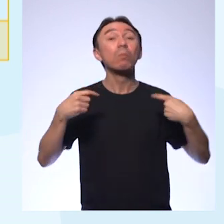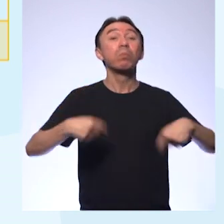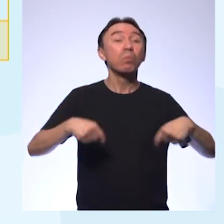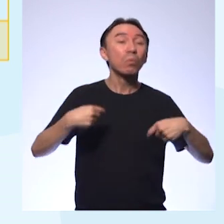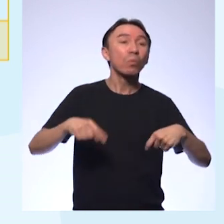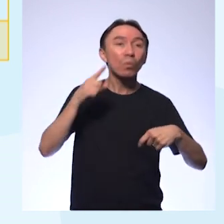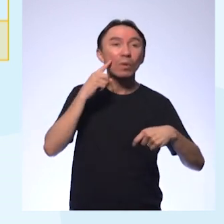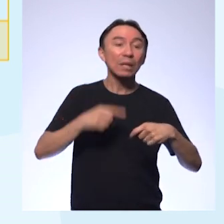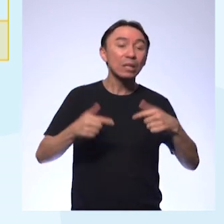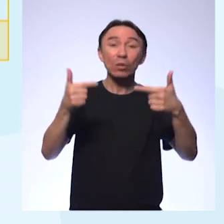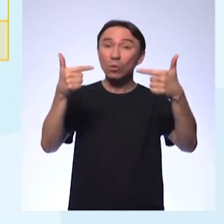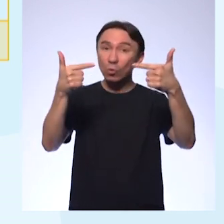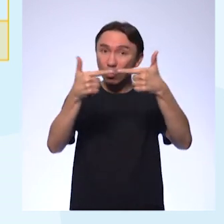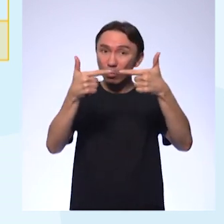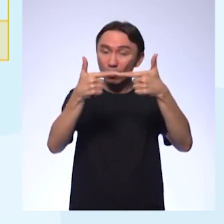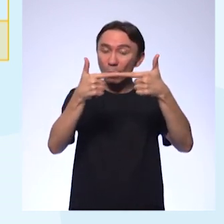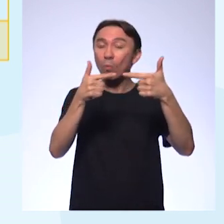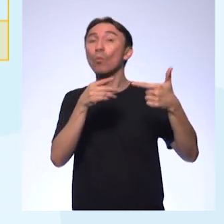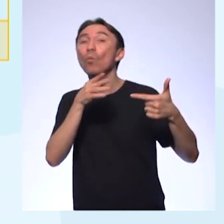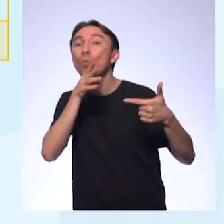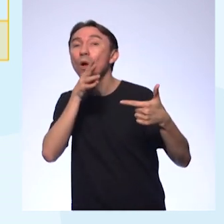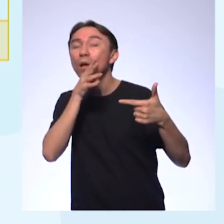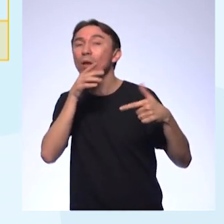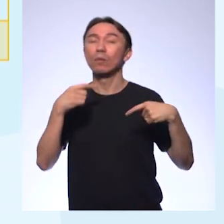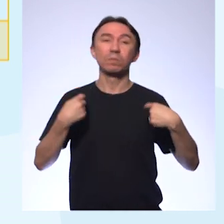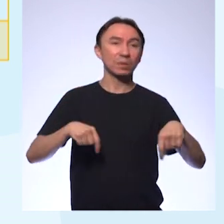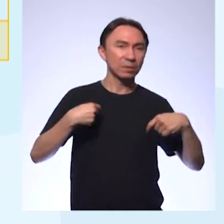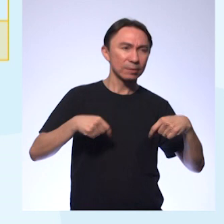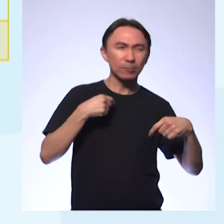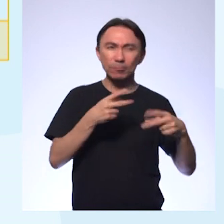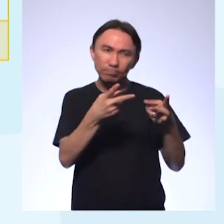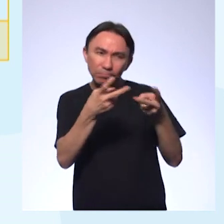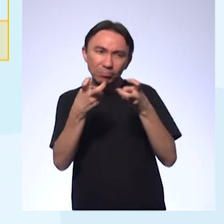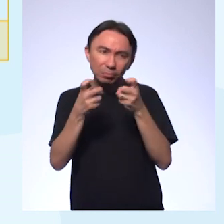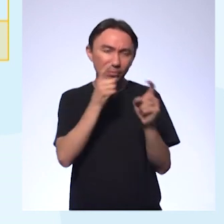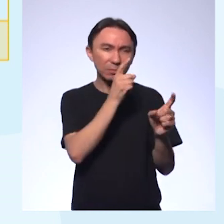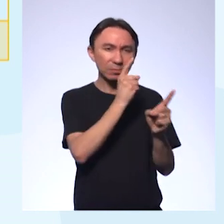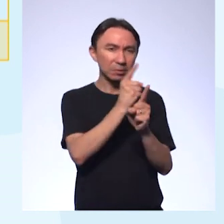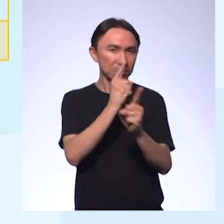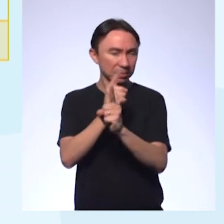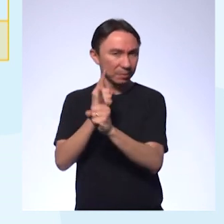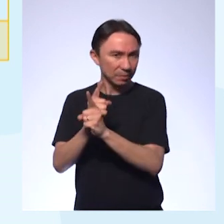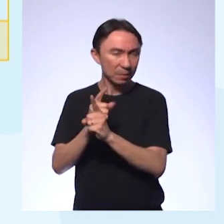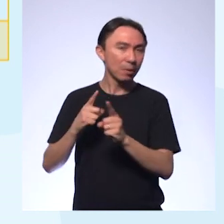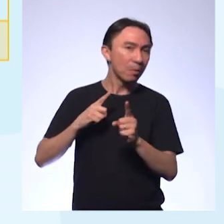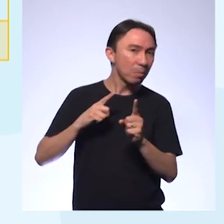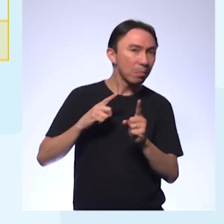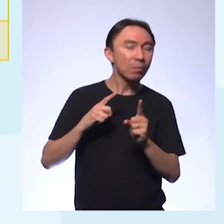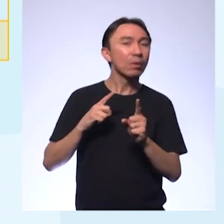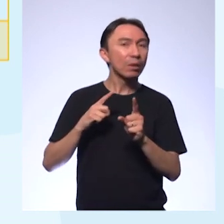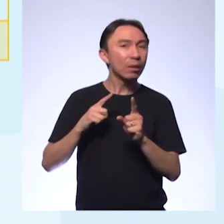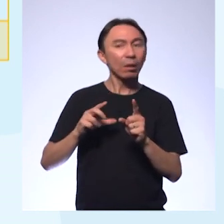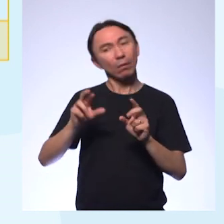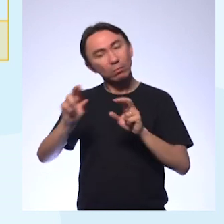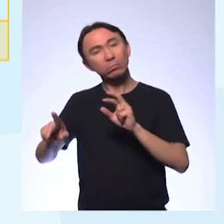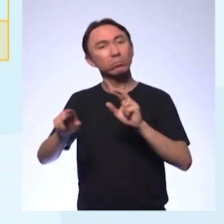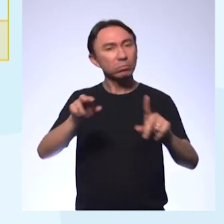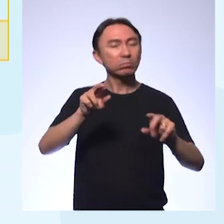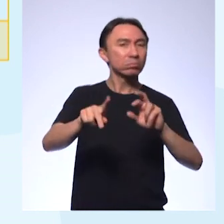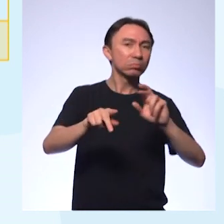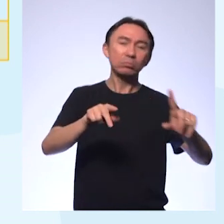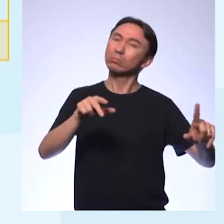os isômeros, a identificá-los, porque tem as suas diferenças da propriedade física também,